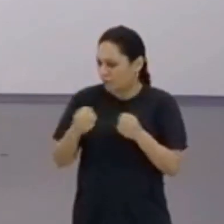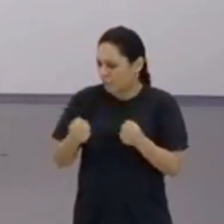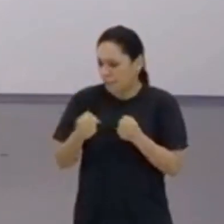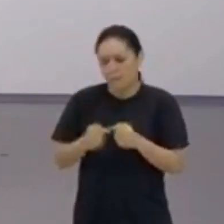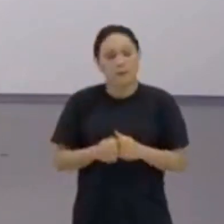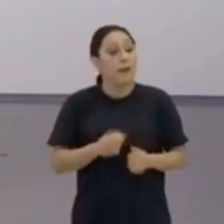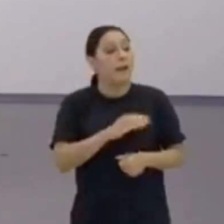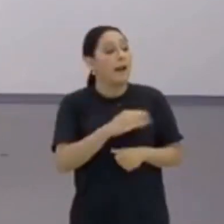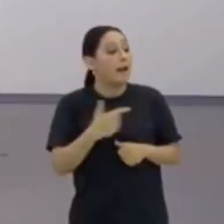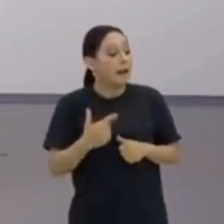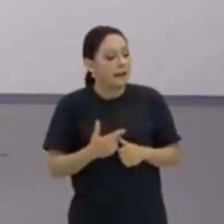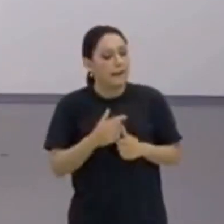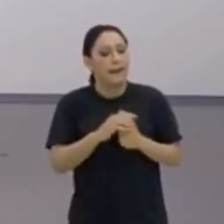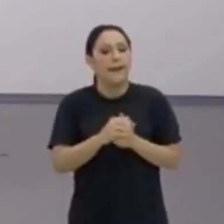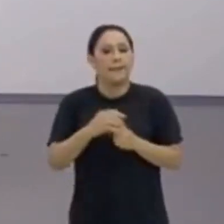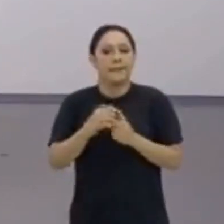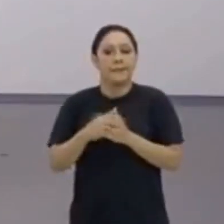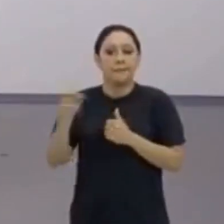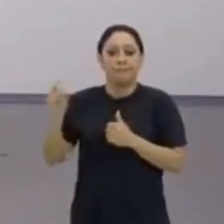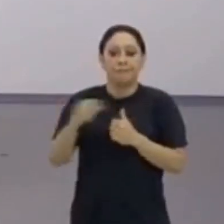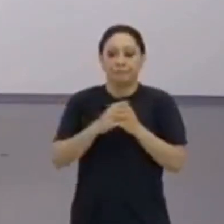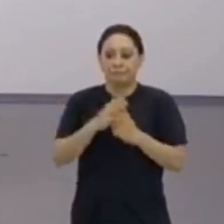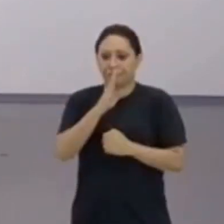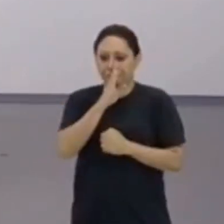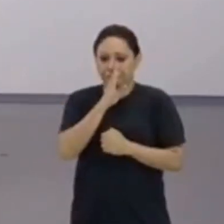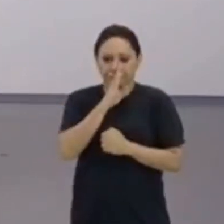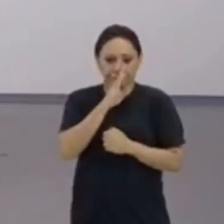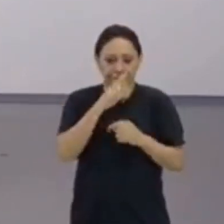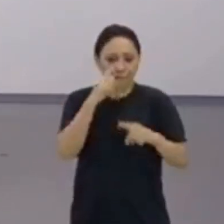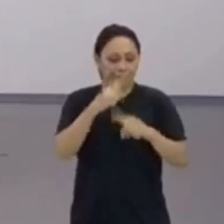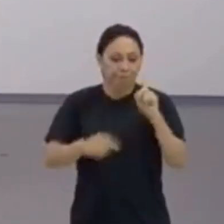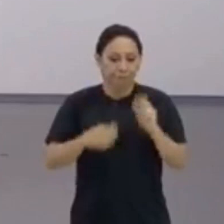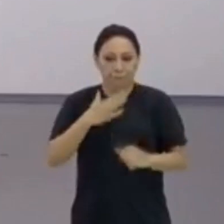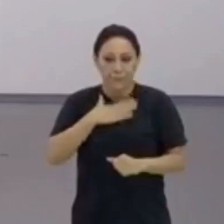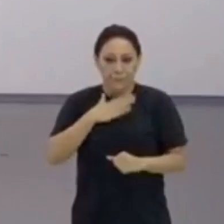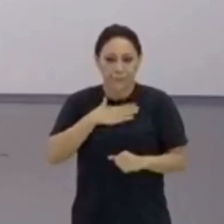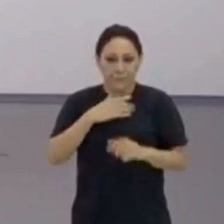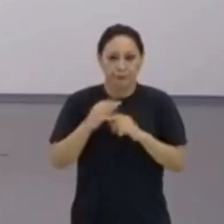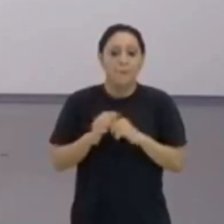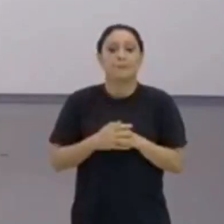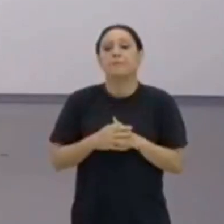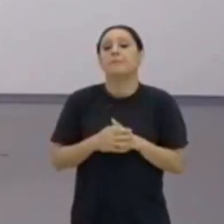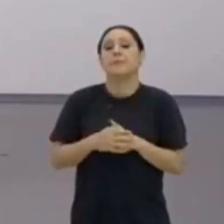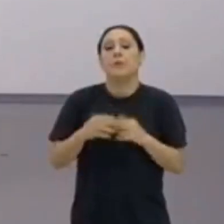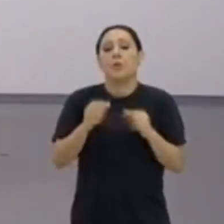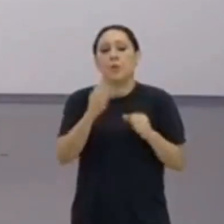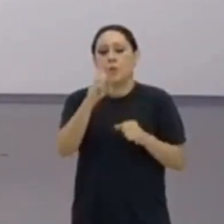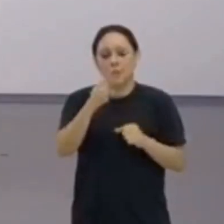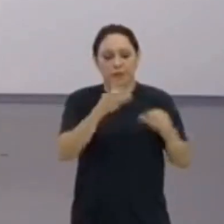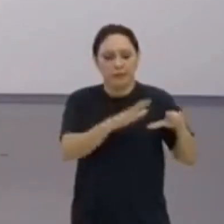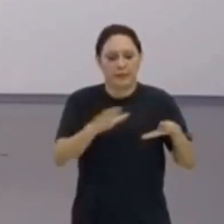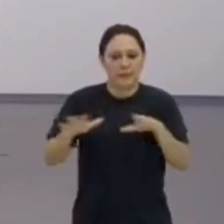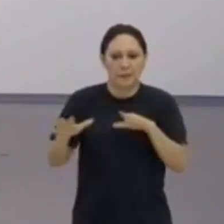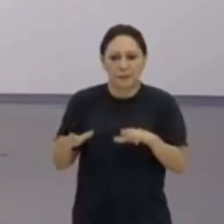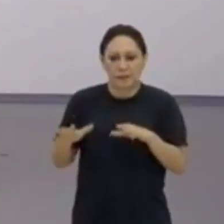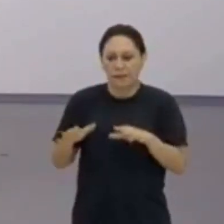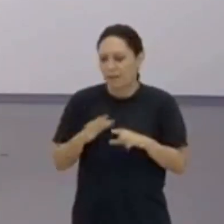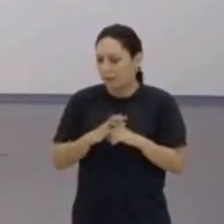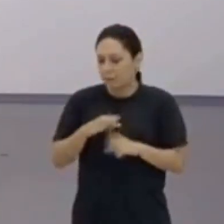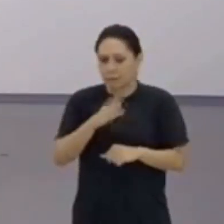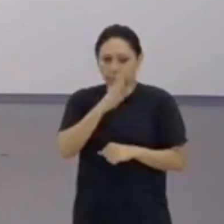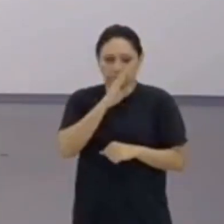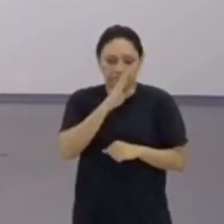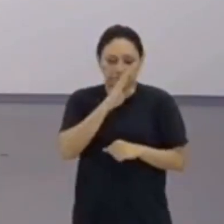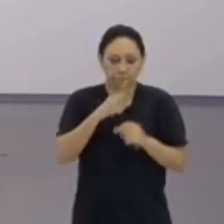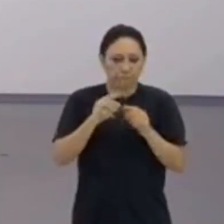chateada, né? Ficou uma semana sem falar comigo. Aí eu falei, que é isso, pô. Mas tudo bem, ela ficou uma semana sem falar comigo por causa de 1 metro de unha, pessoal. Por